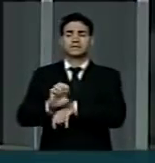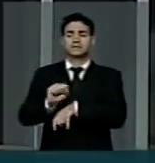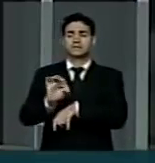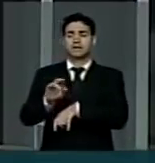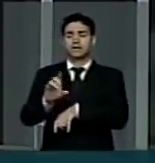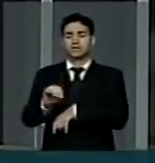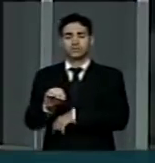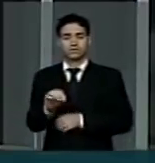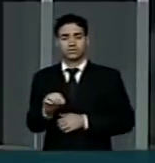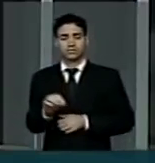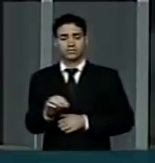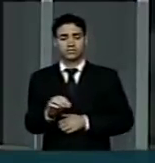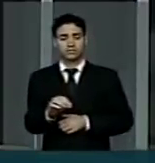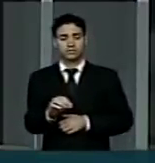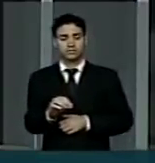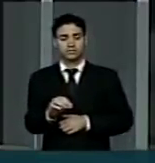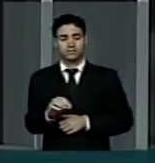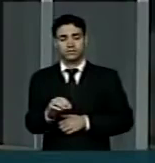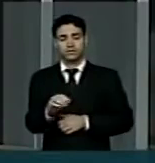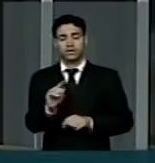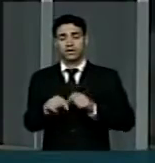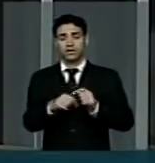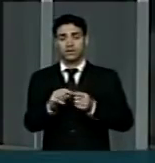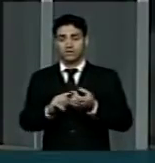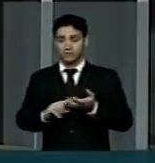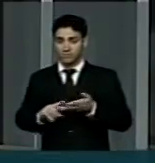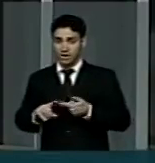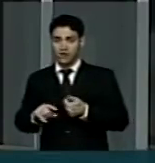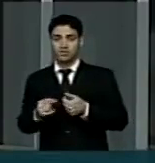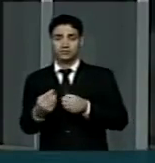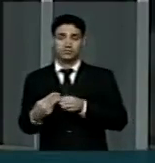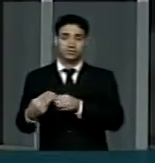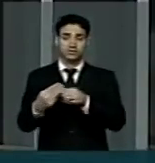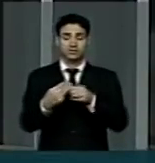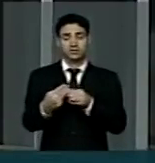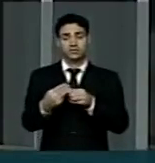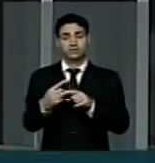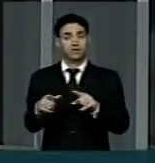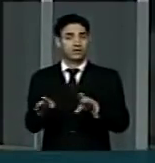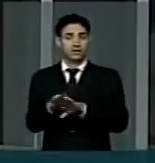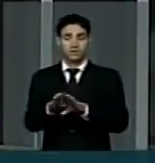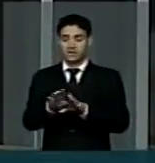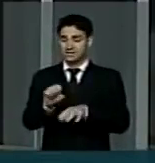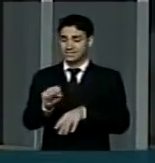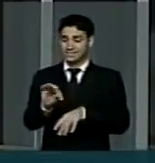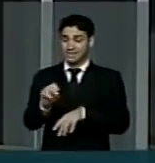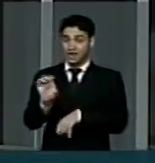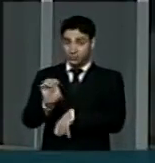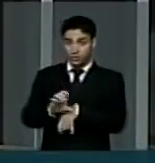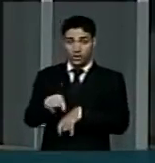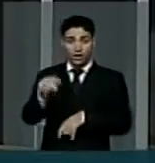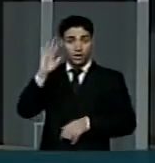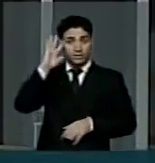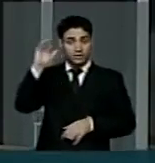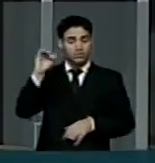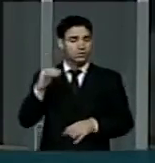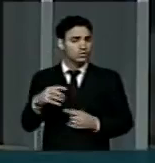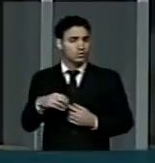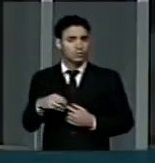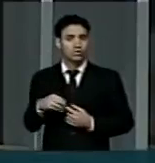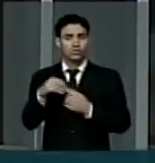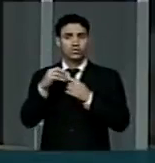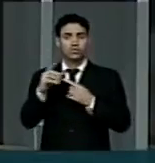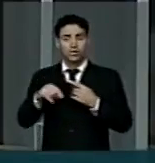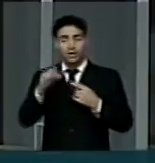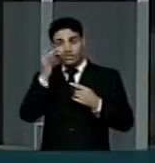Bahia? É um conjunto de municípios, mas também é abstrato. A única coisa que é